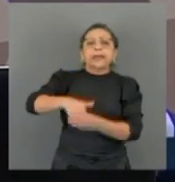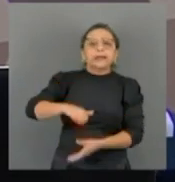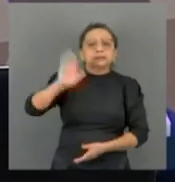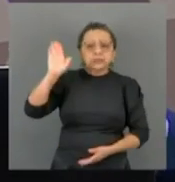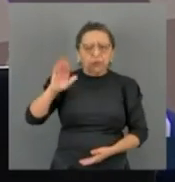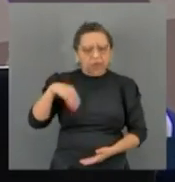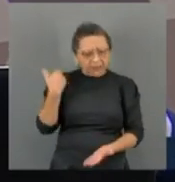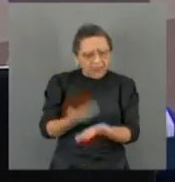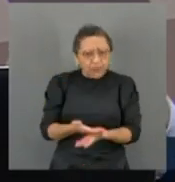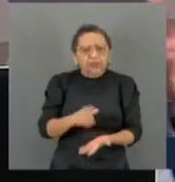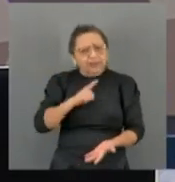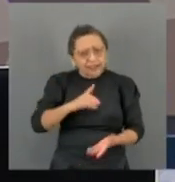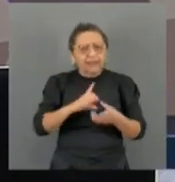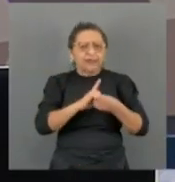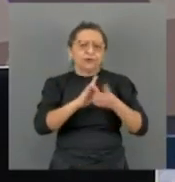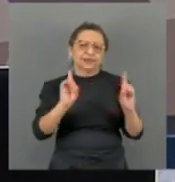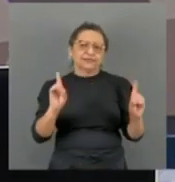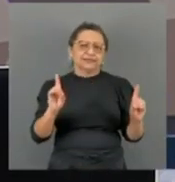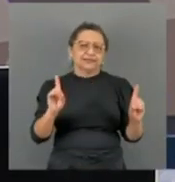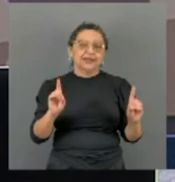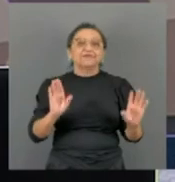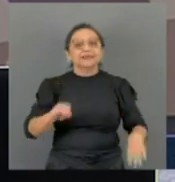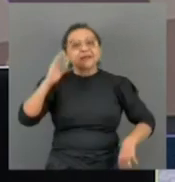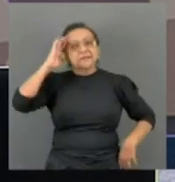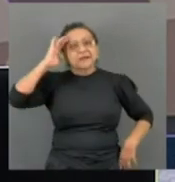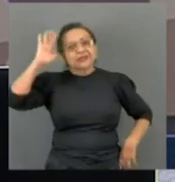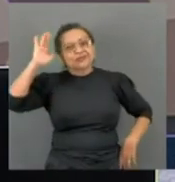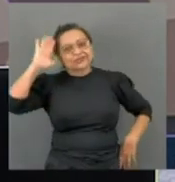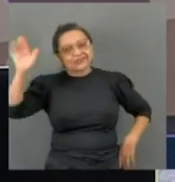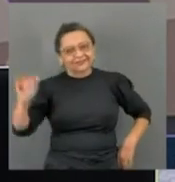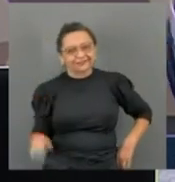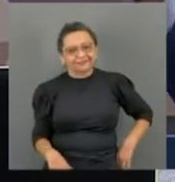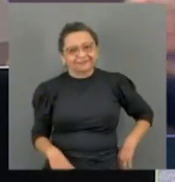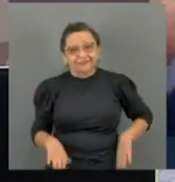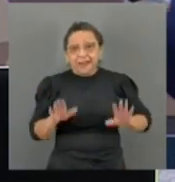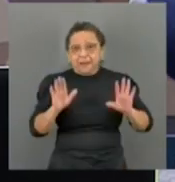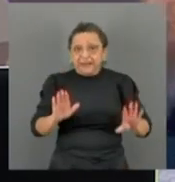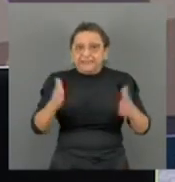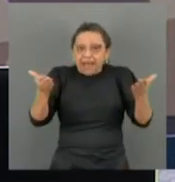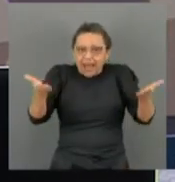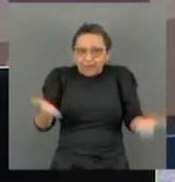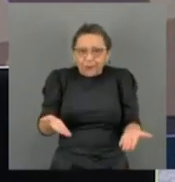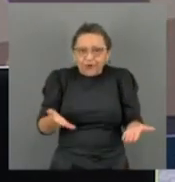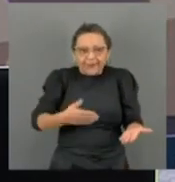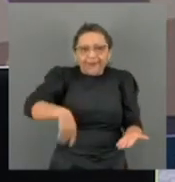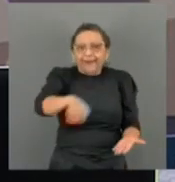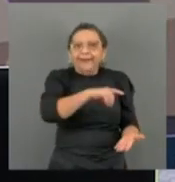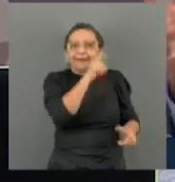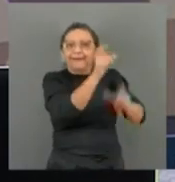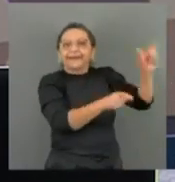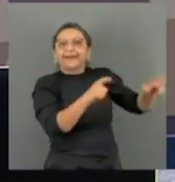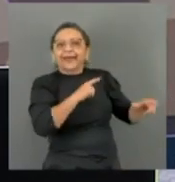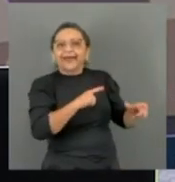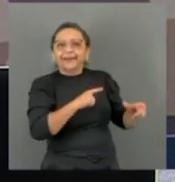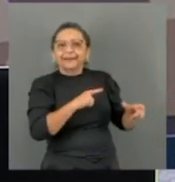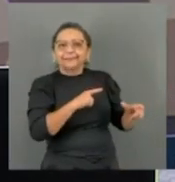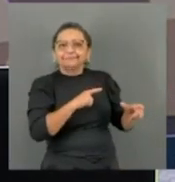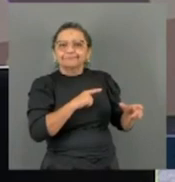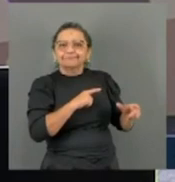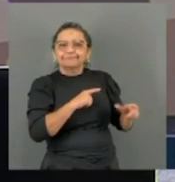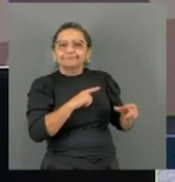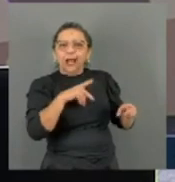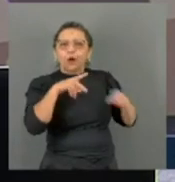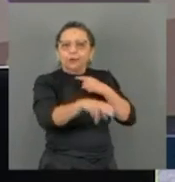temos democracia, né? Imagina. Mas agora eles querem censurar as reclamações sobre as